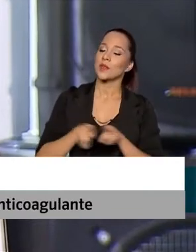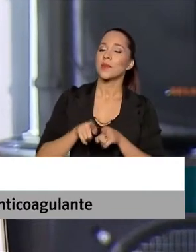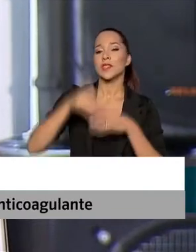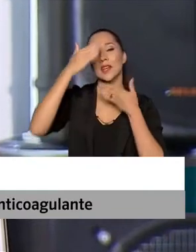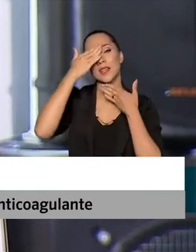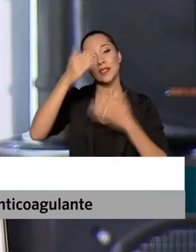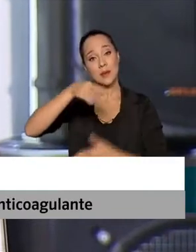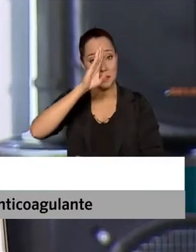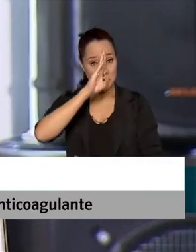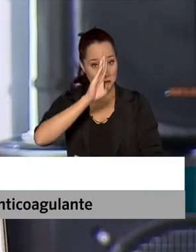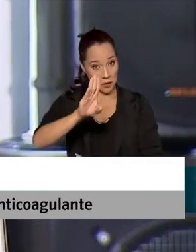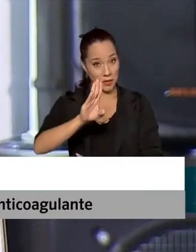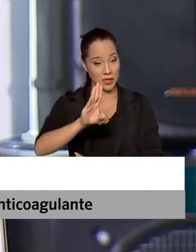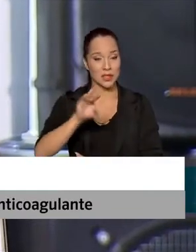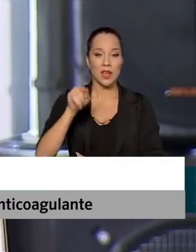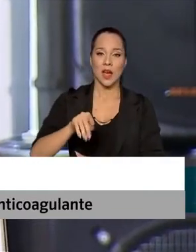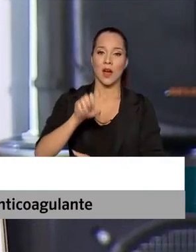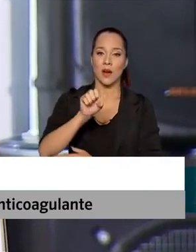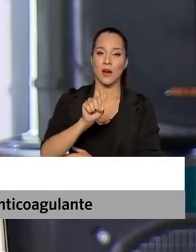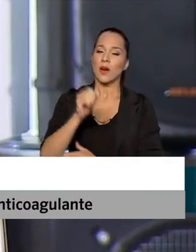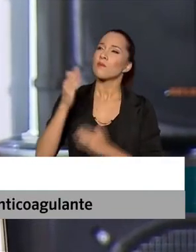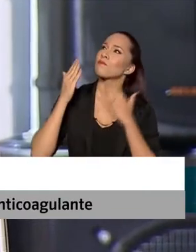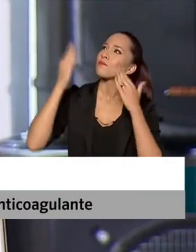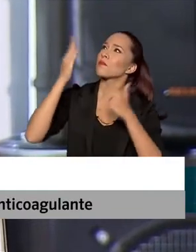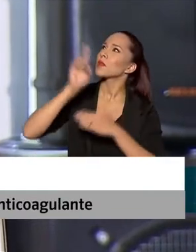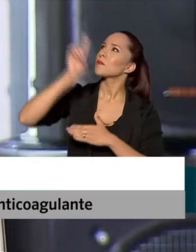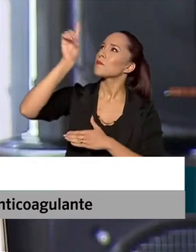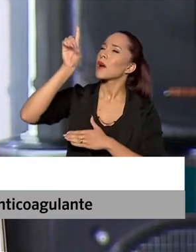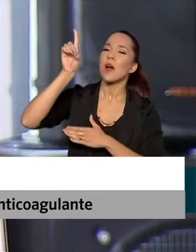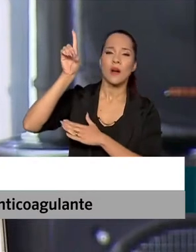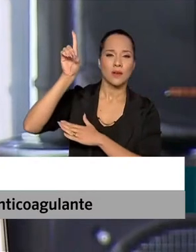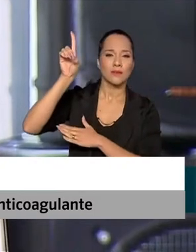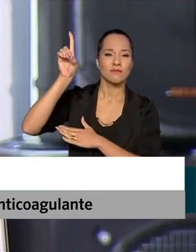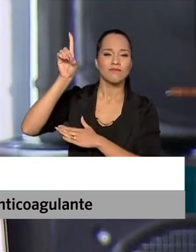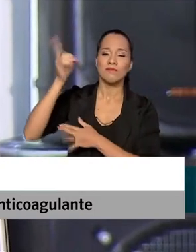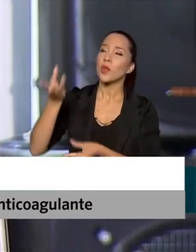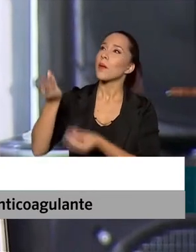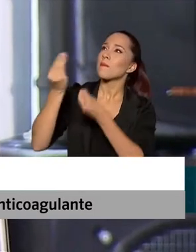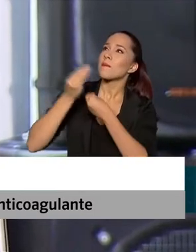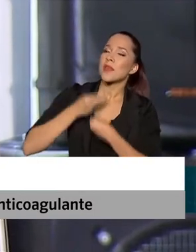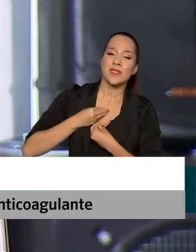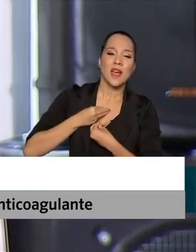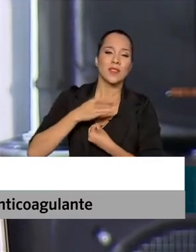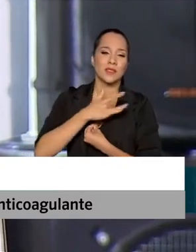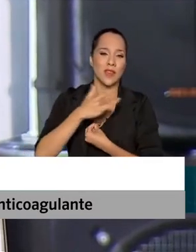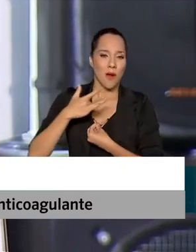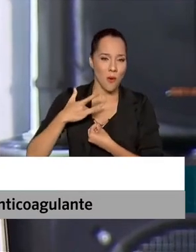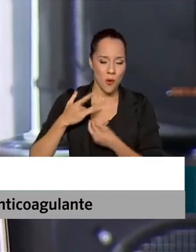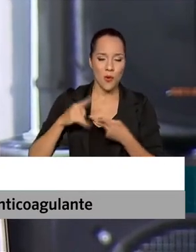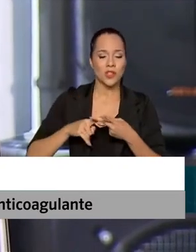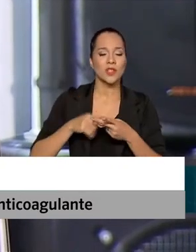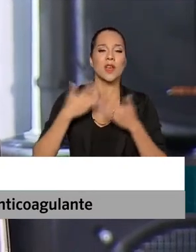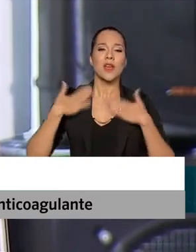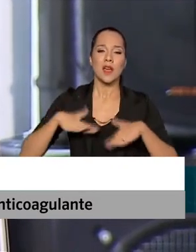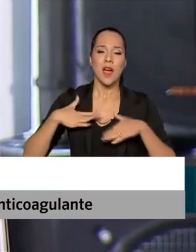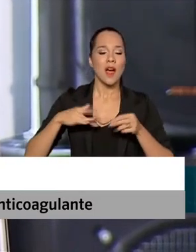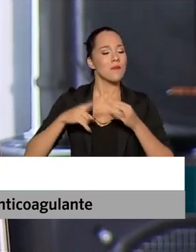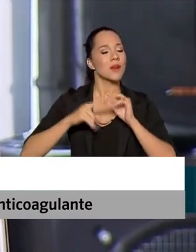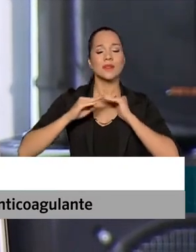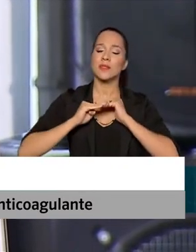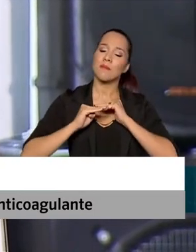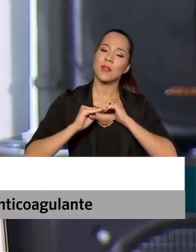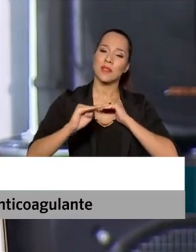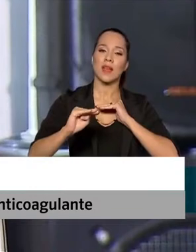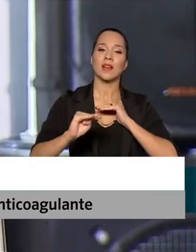agradecer primeiramente ao Supremo Criador, nosso Pai Celestial, por ter me concedido saúde, serenidade,